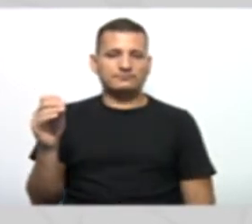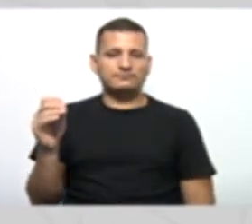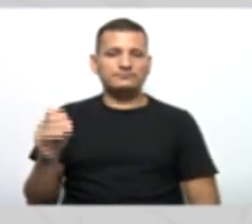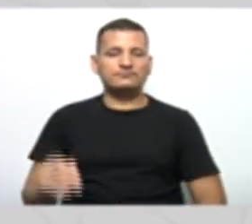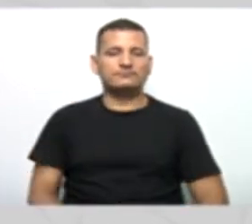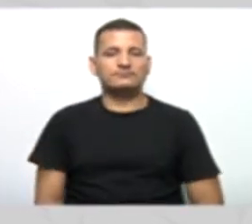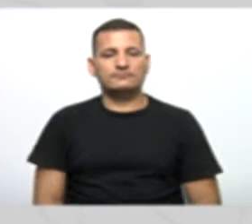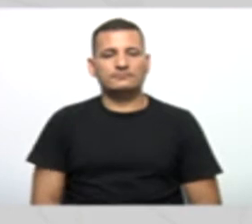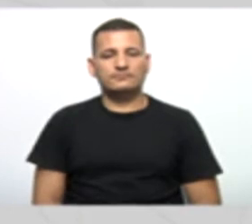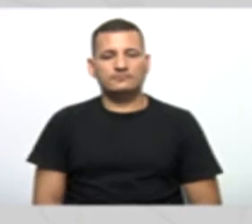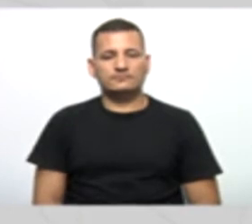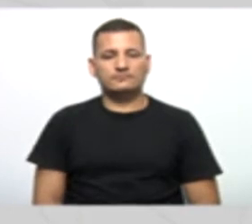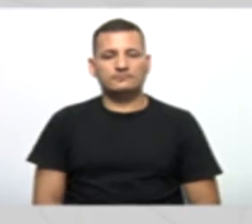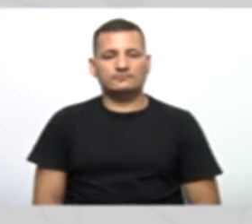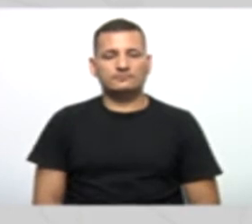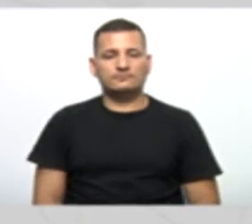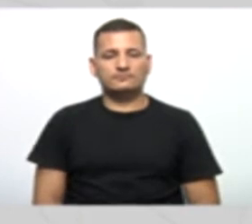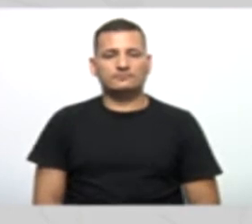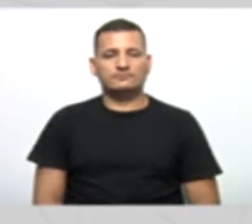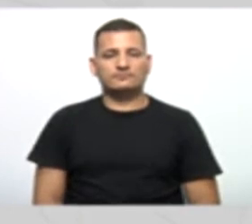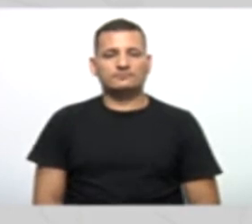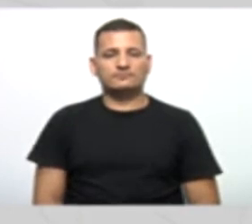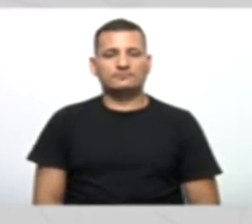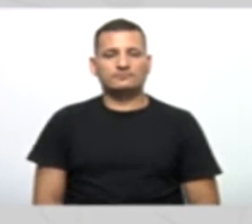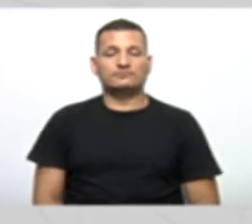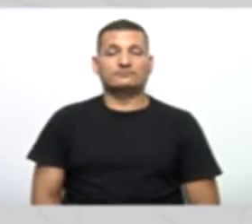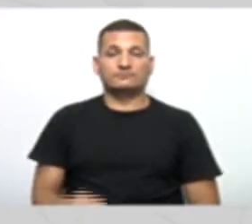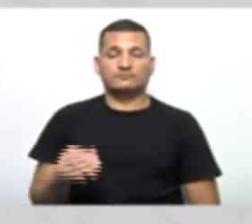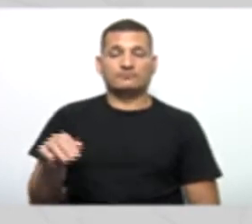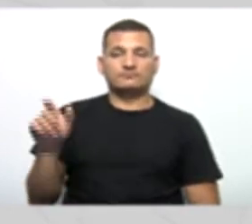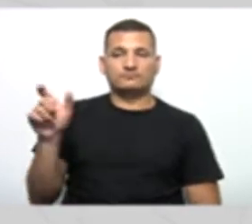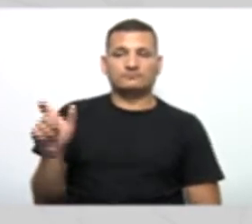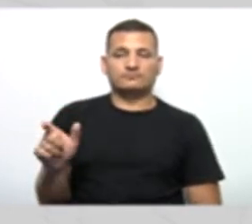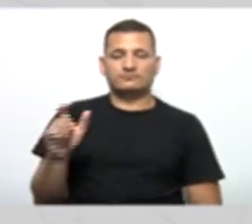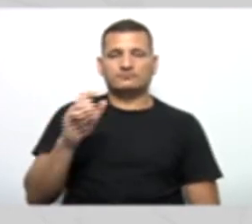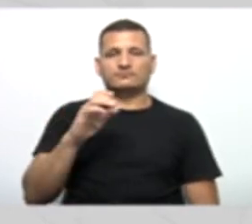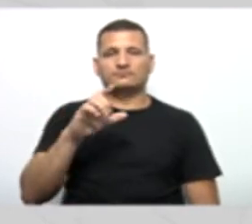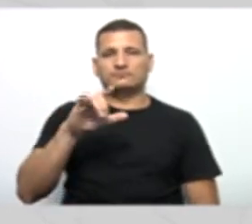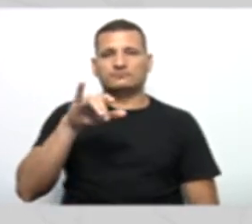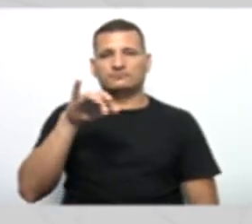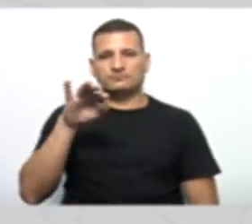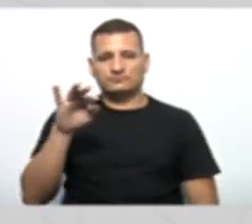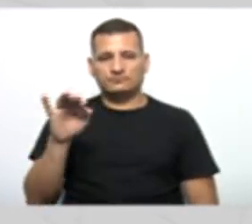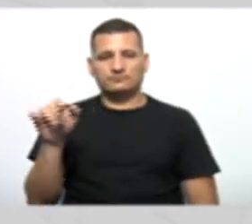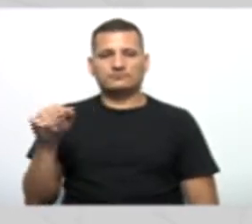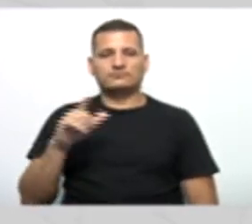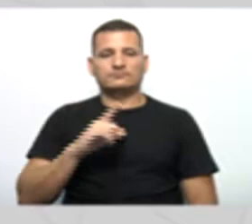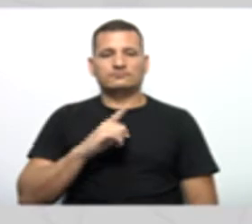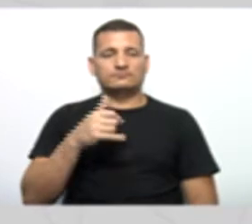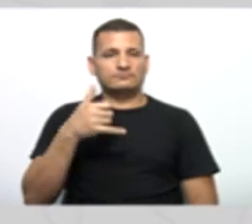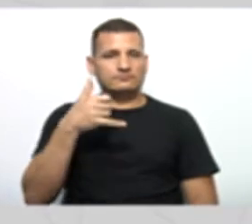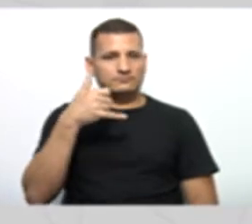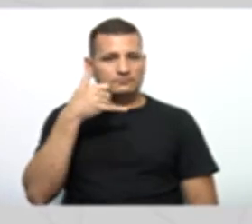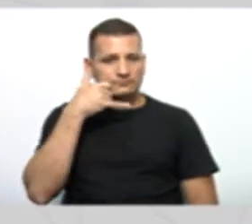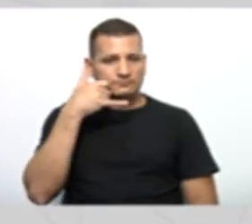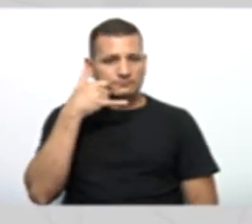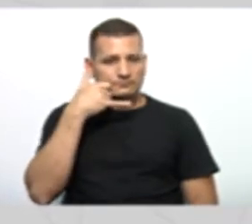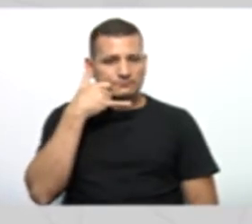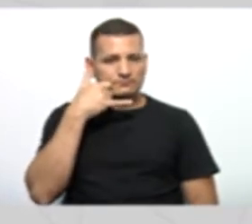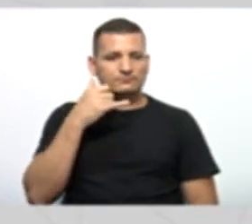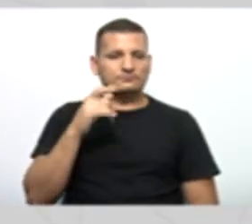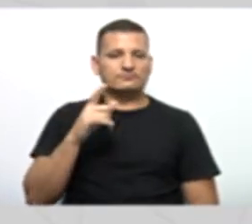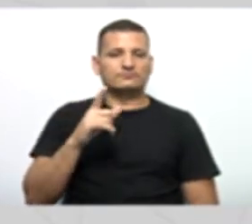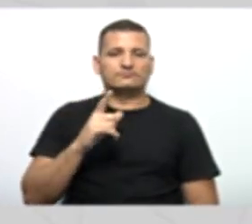Ok. E assim vai. Então nós temos aqui o cliente. O cliente ele tem telefone. E esse cliente ele